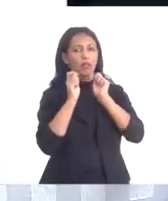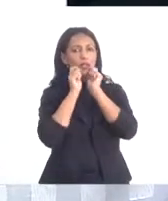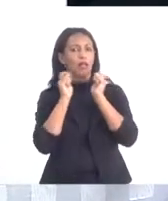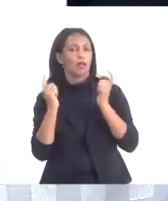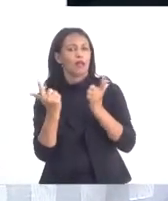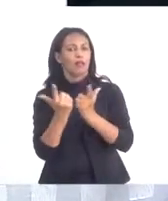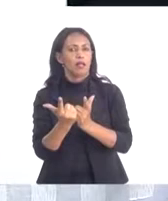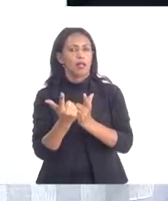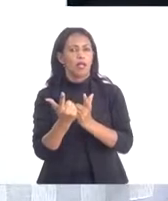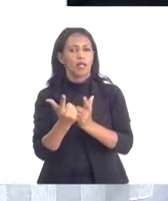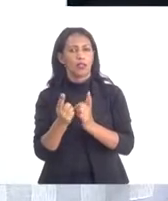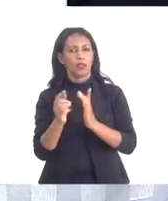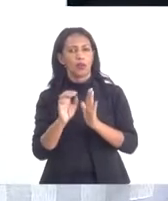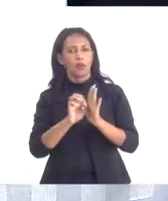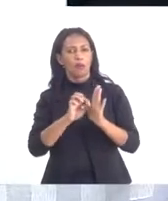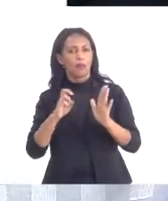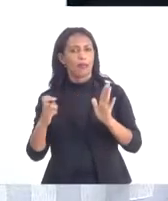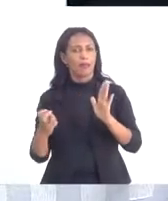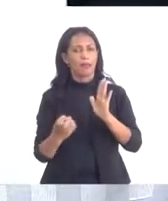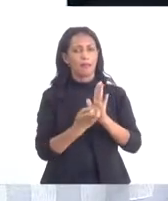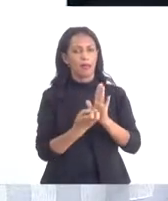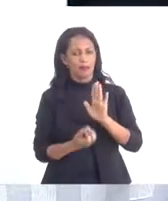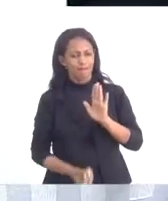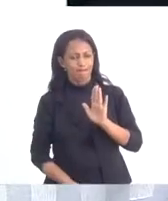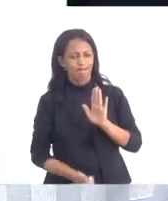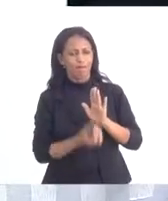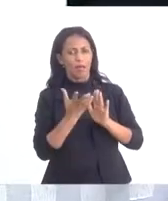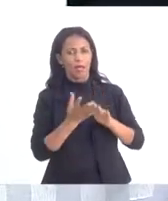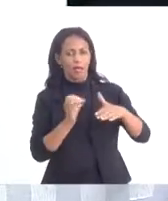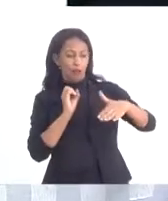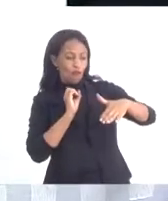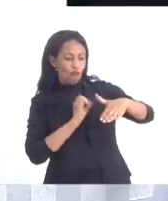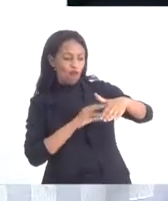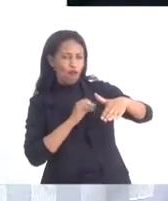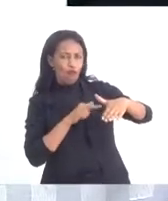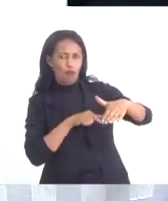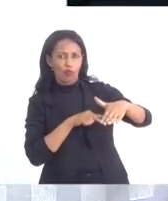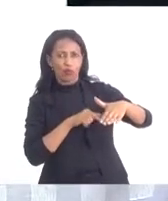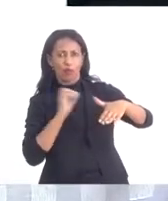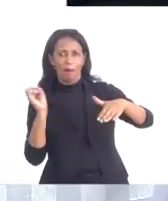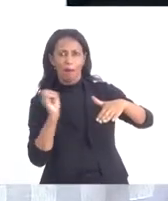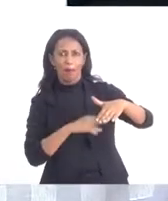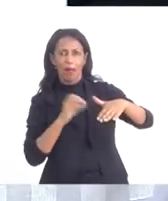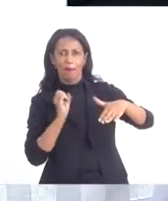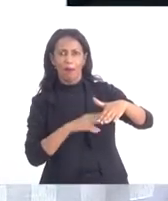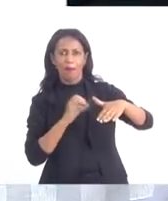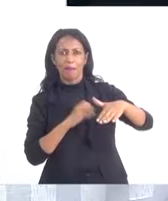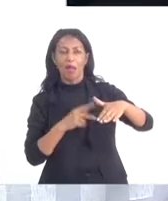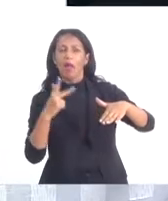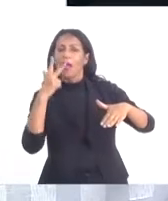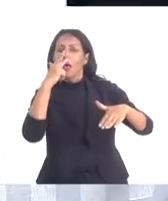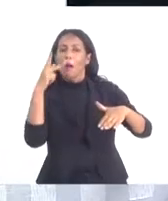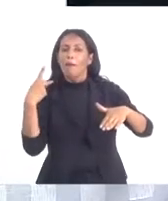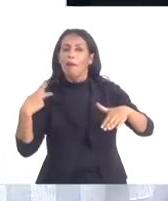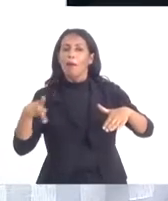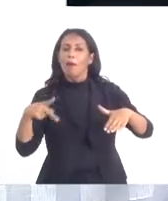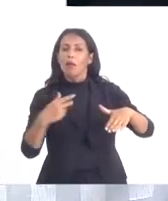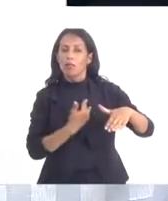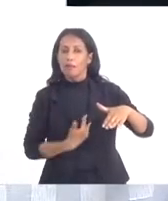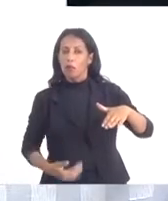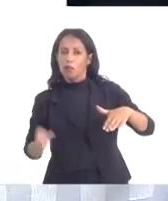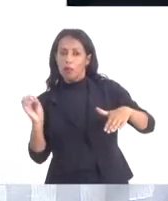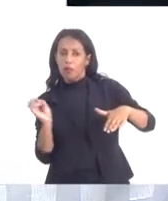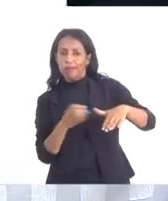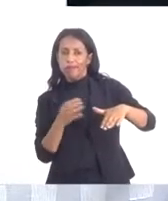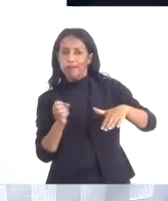Assembleia uma emenda condicional para criar o Fundo Soberano, que é um fundo, uma poupança pública, para